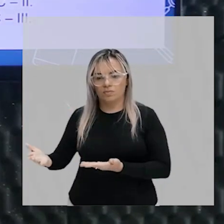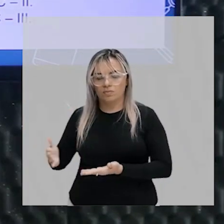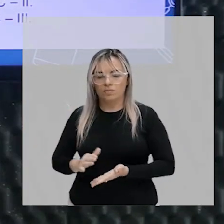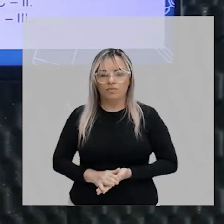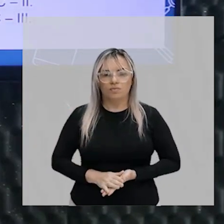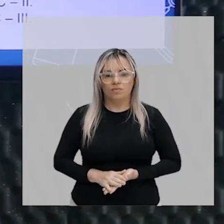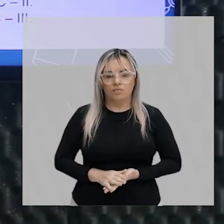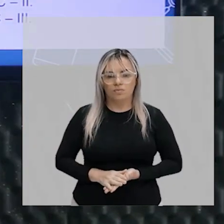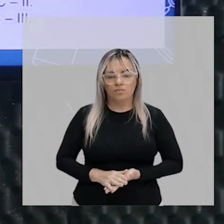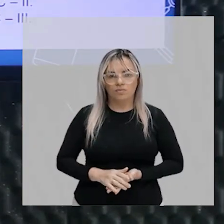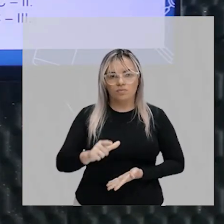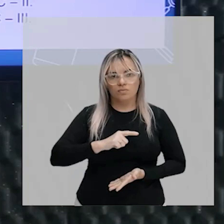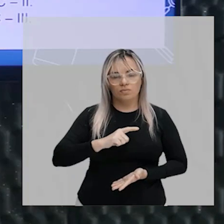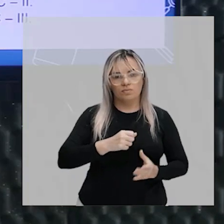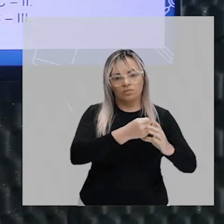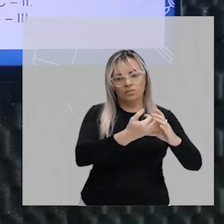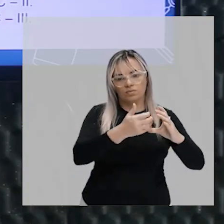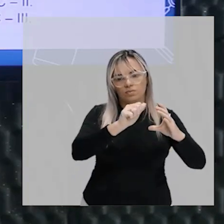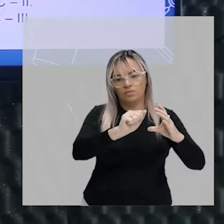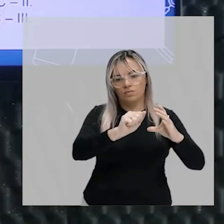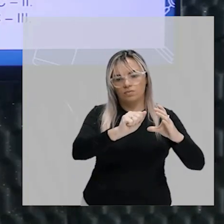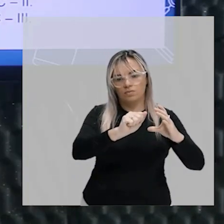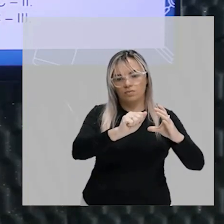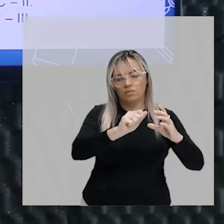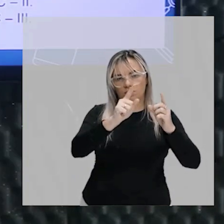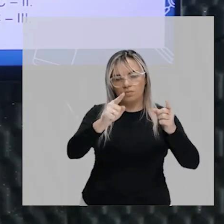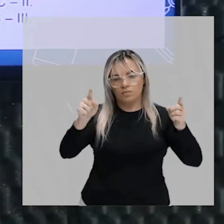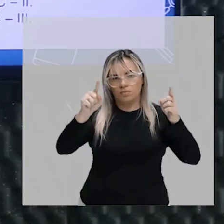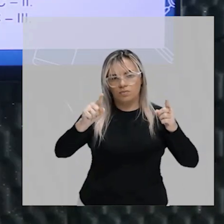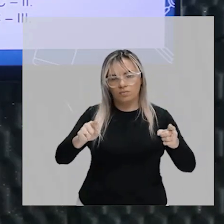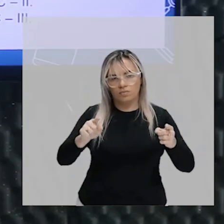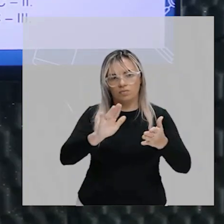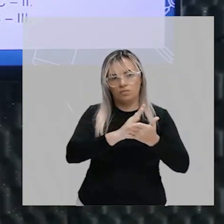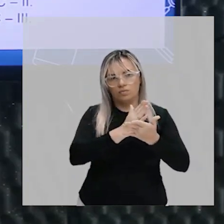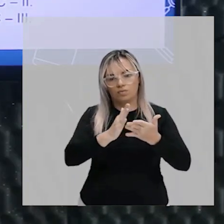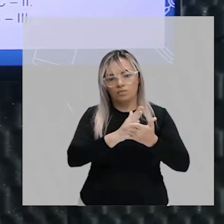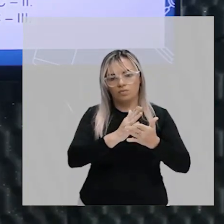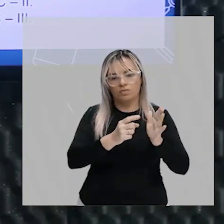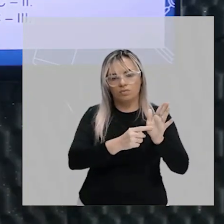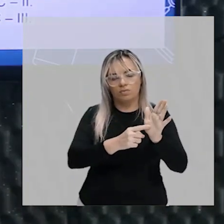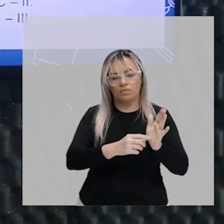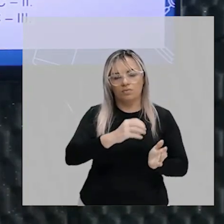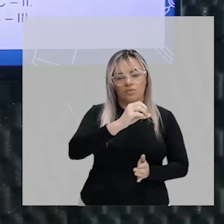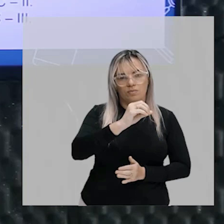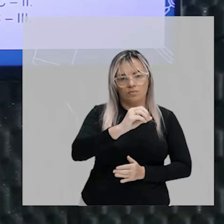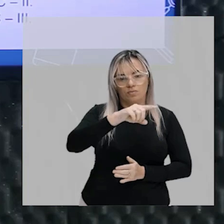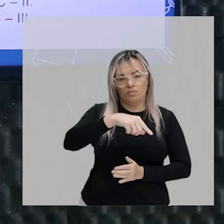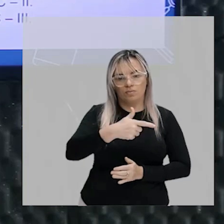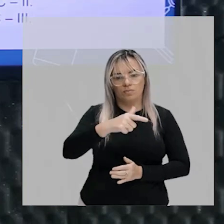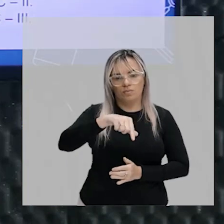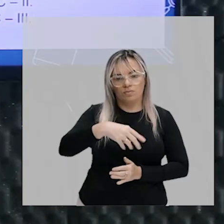veja eu tenho o conjunto A e ele é formado por alguns elementos que estão postos aqui vamos ver eles